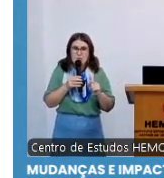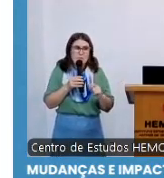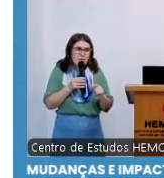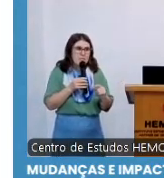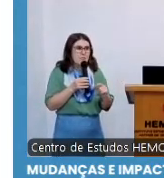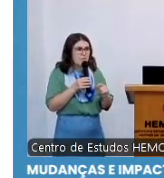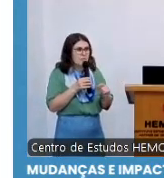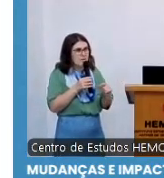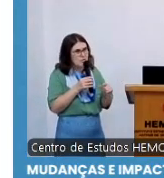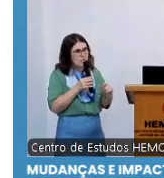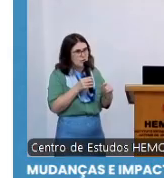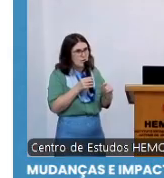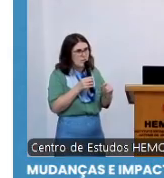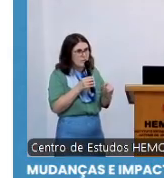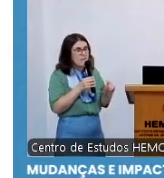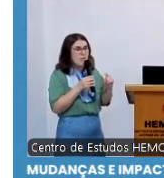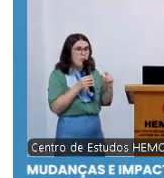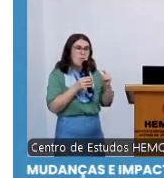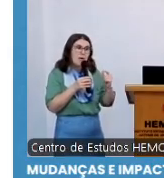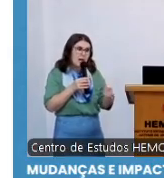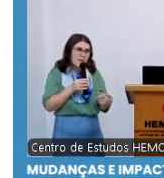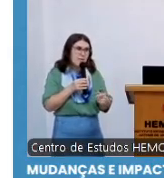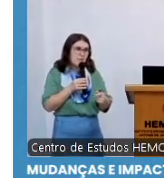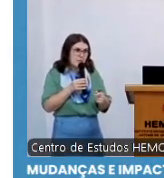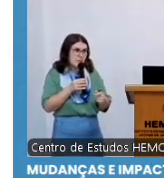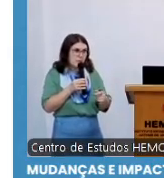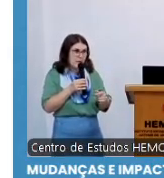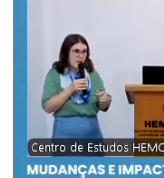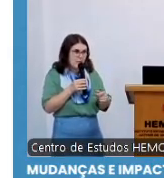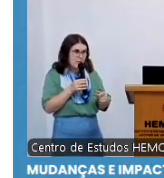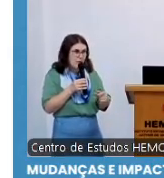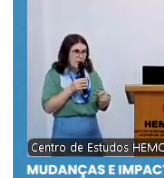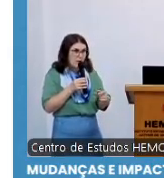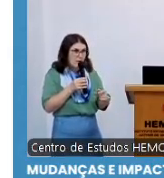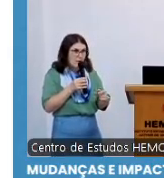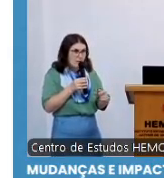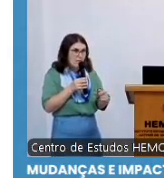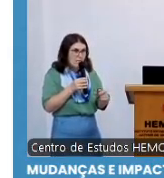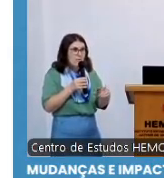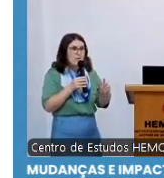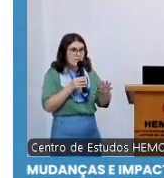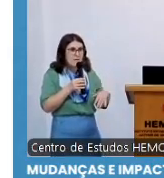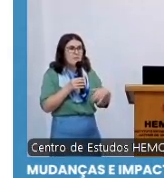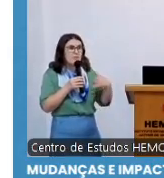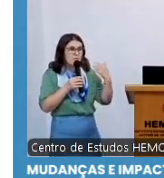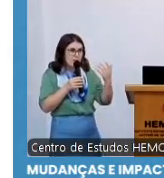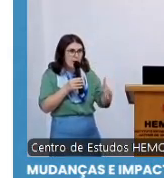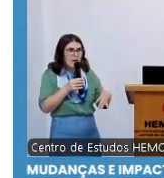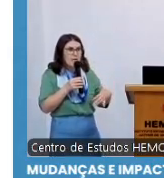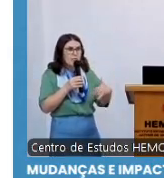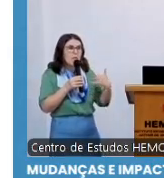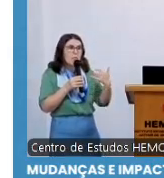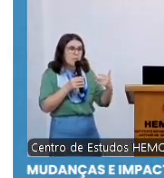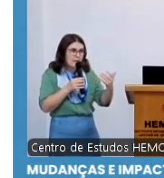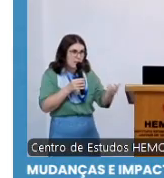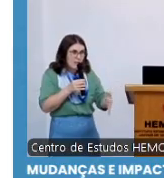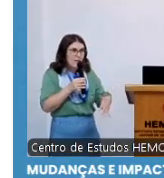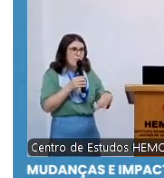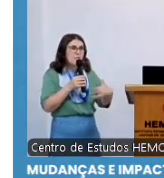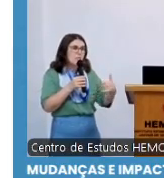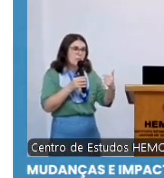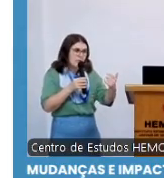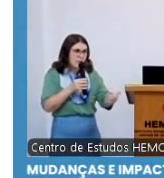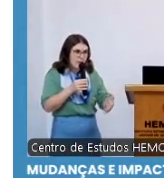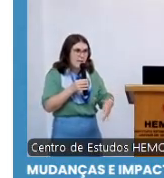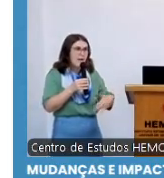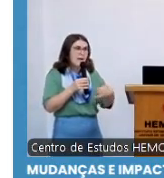no regimento dos comitês de ética em pesquisa como um caráter discricionário. Então, assim, nos casos comprovadamente